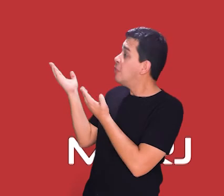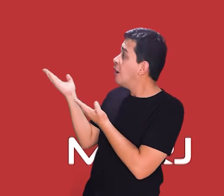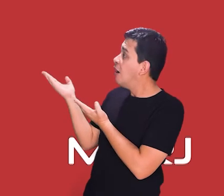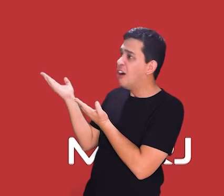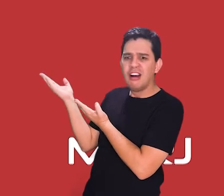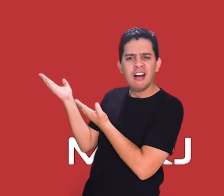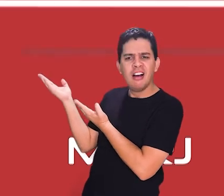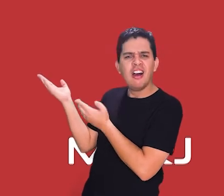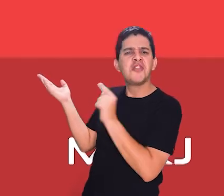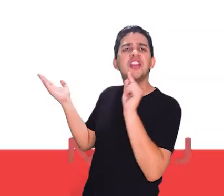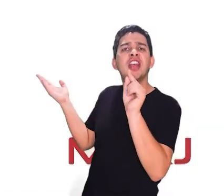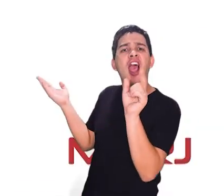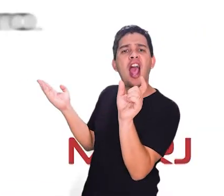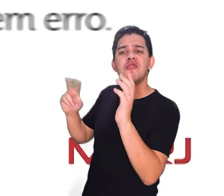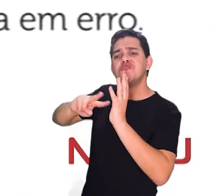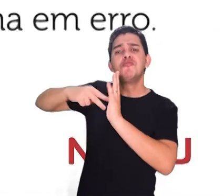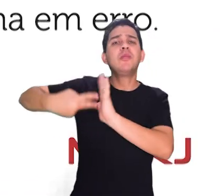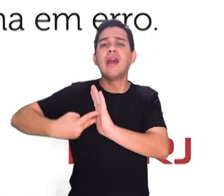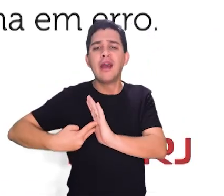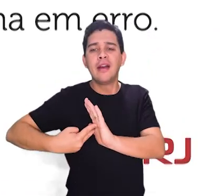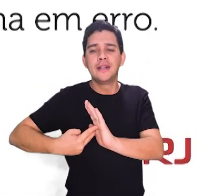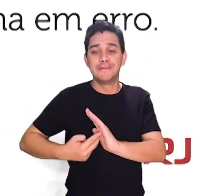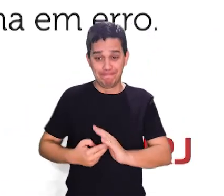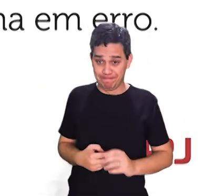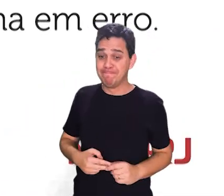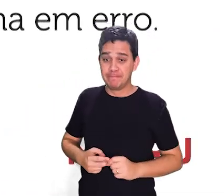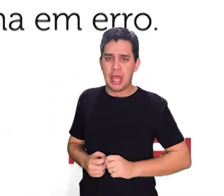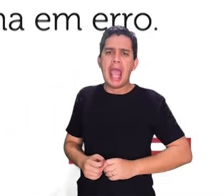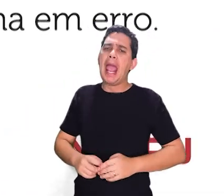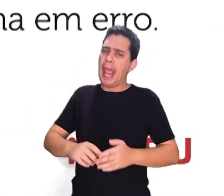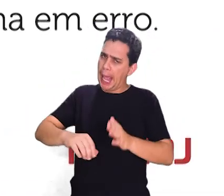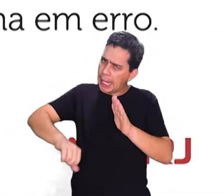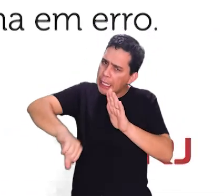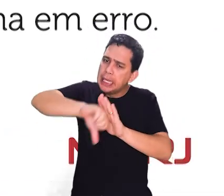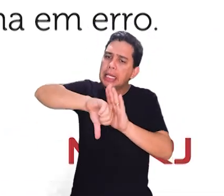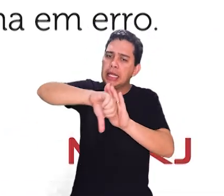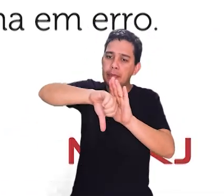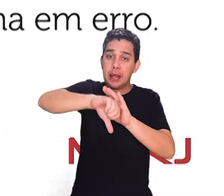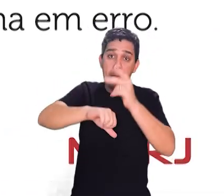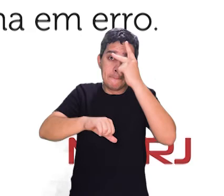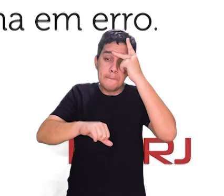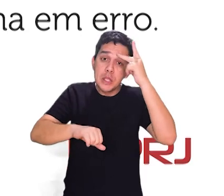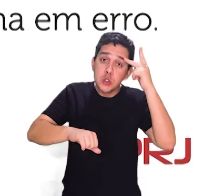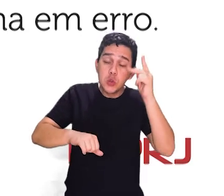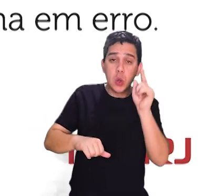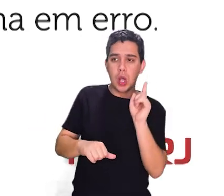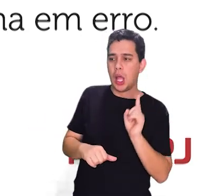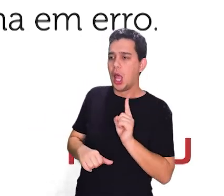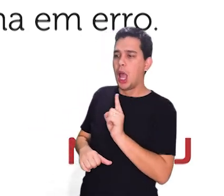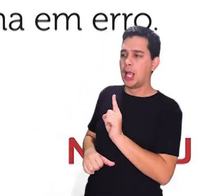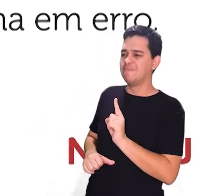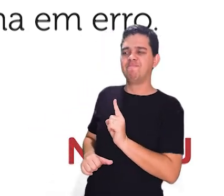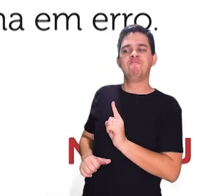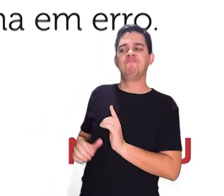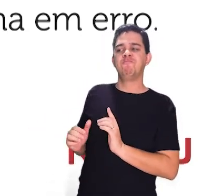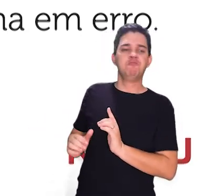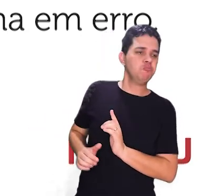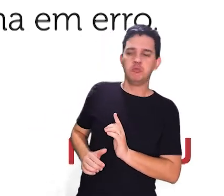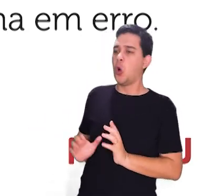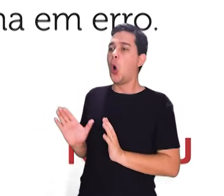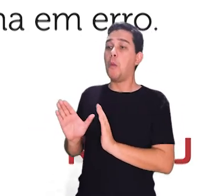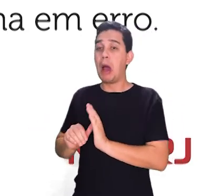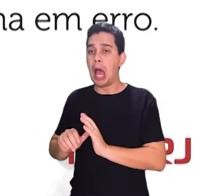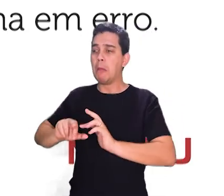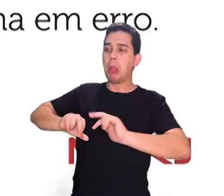Estelionato. Você sabe o que significa? Estelionato é um crime cometido por aquele que, a fim de obter alguma